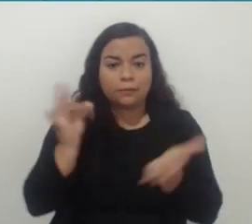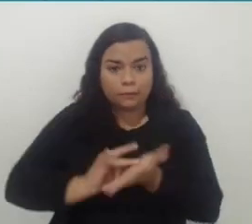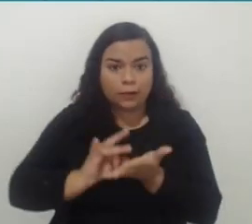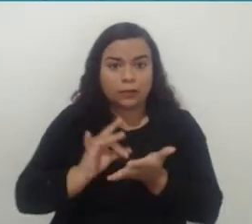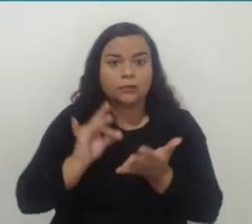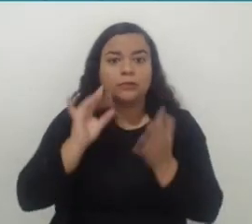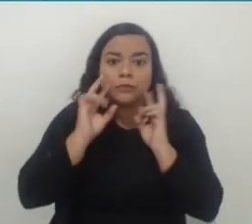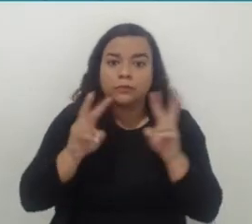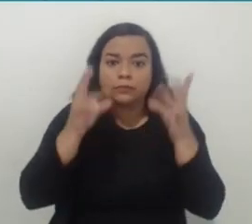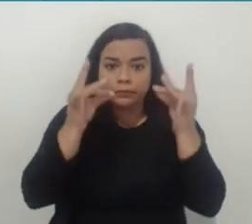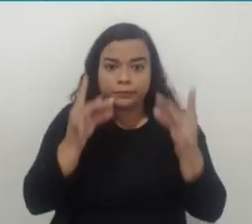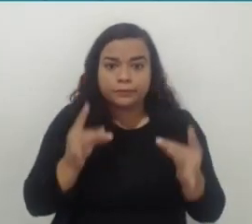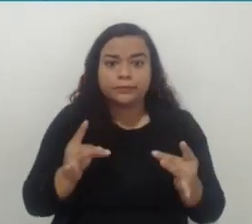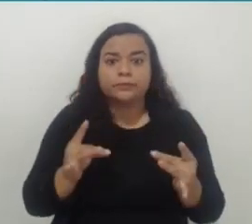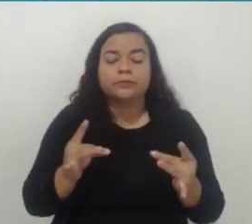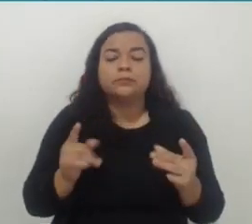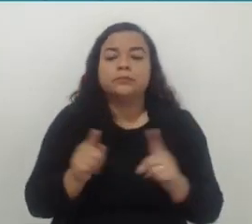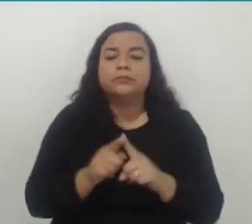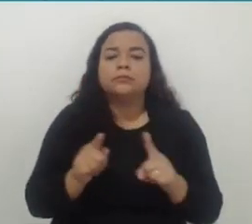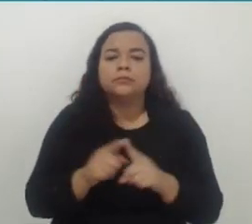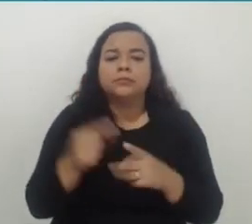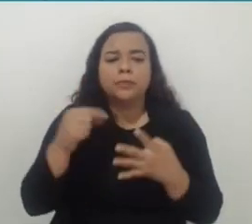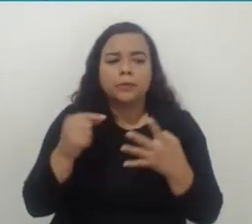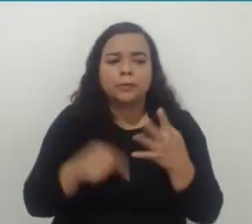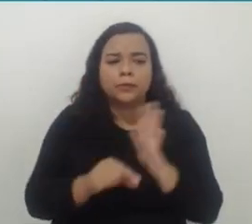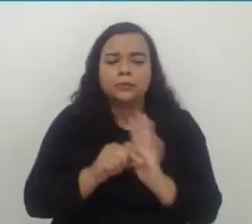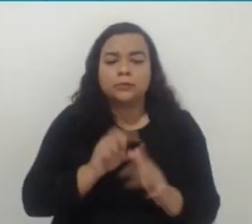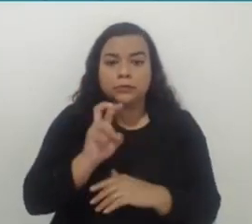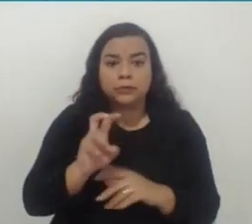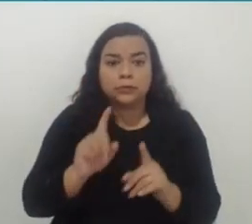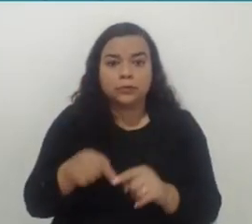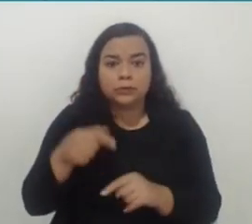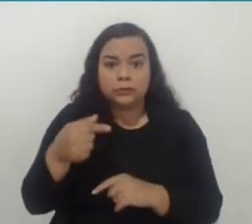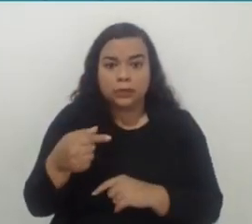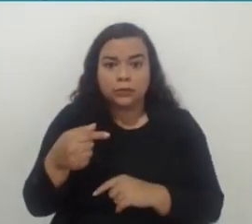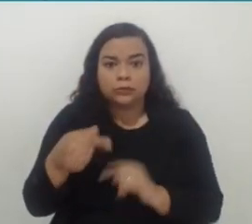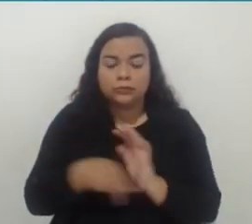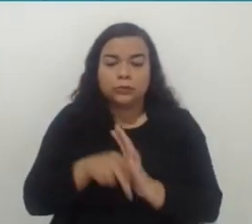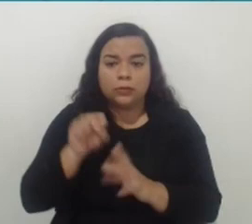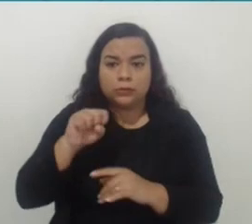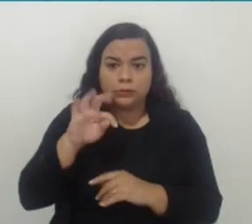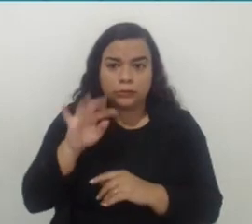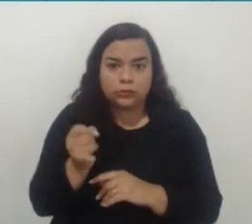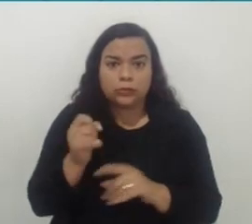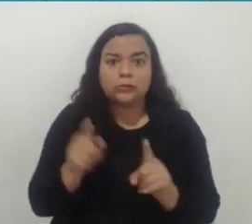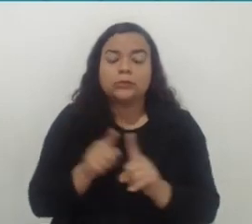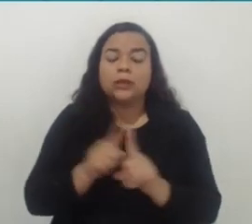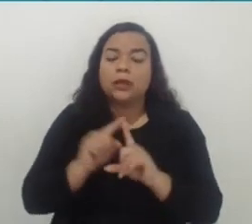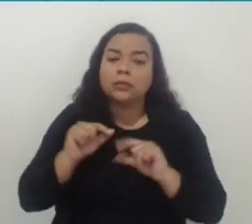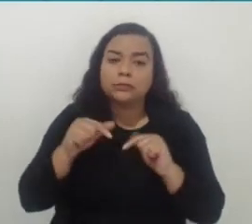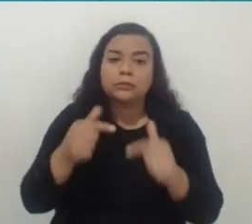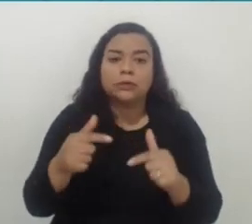impossibilidade, súmulas 5 e 7 do STJ, ação de consignação,